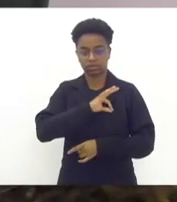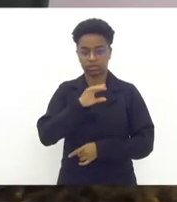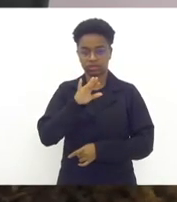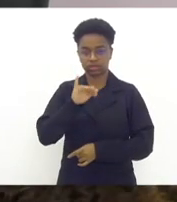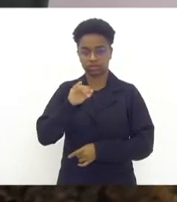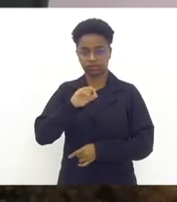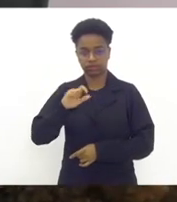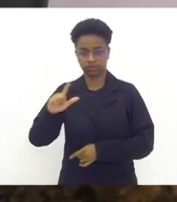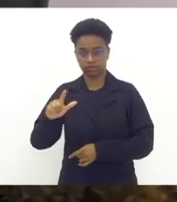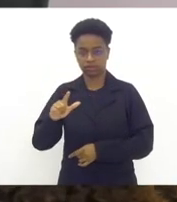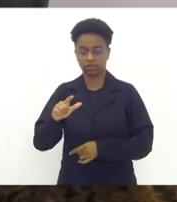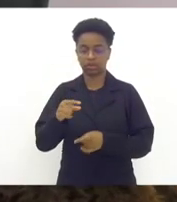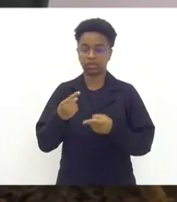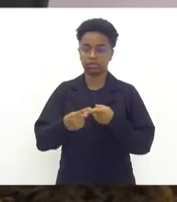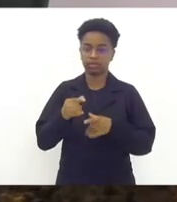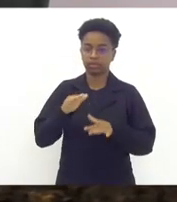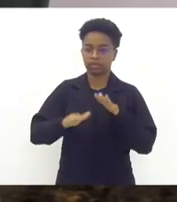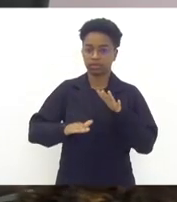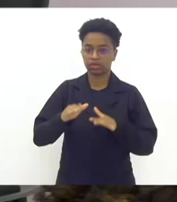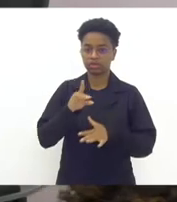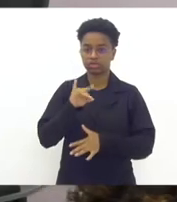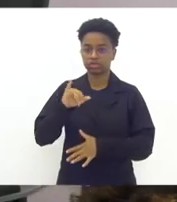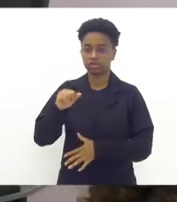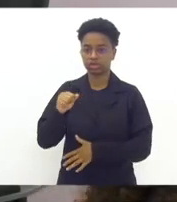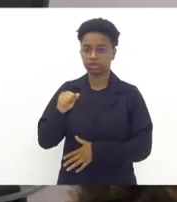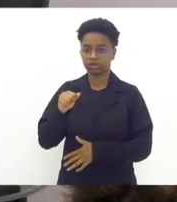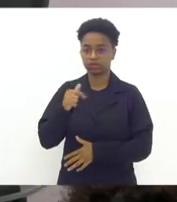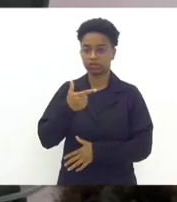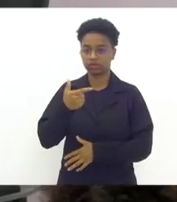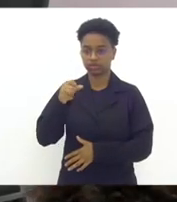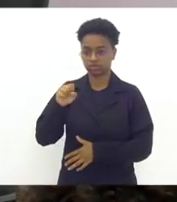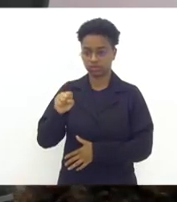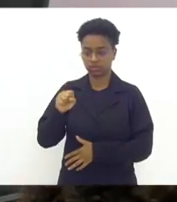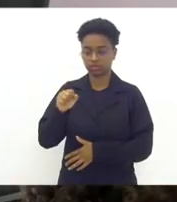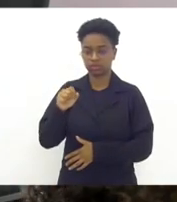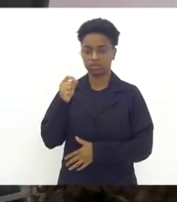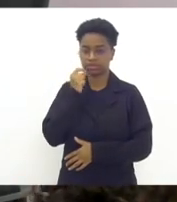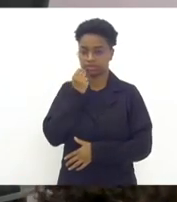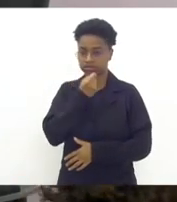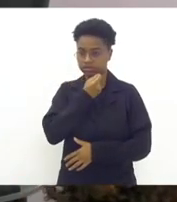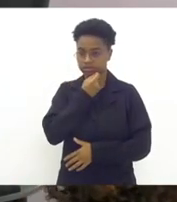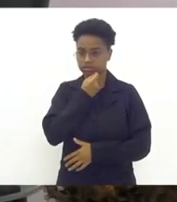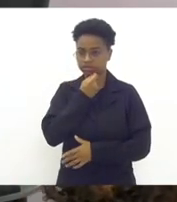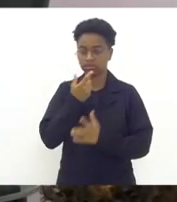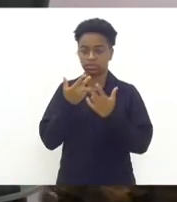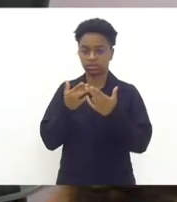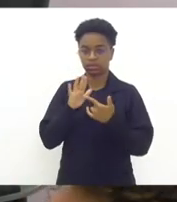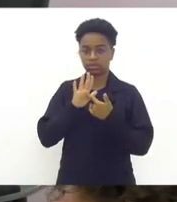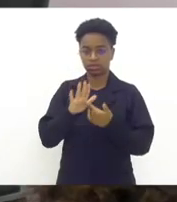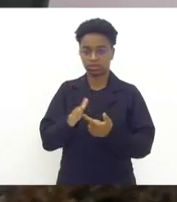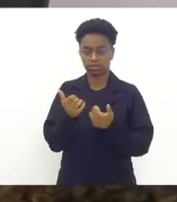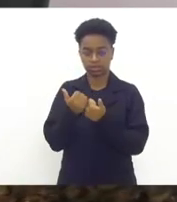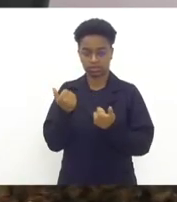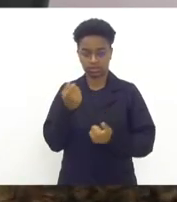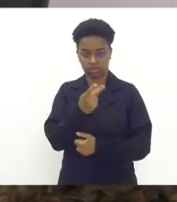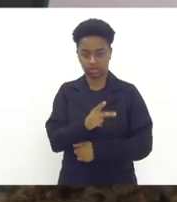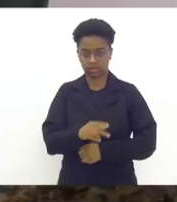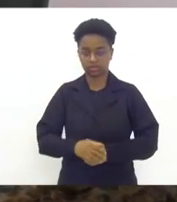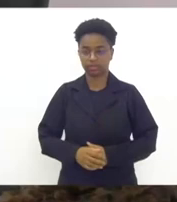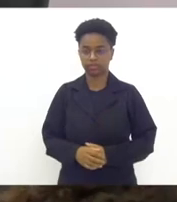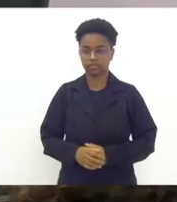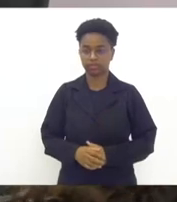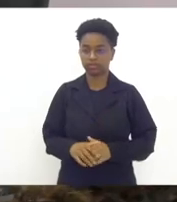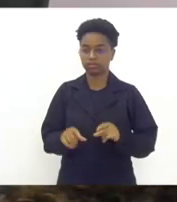Civil, que provavelmente será no dia 28/9, como apontou a assessoria dele. E